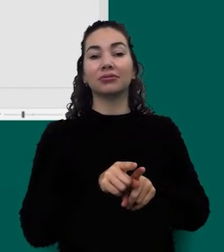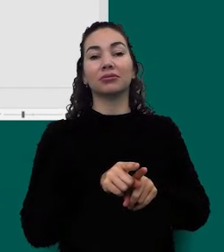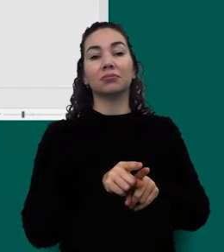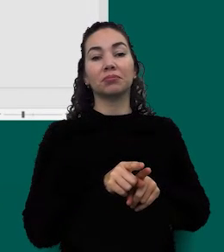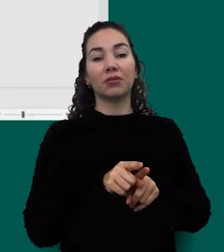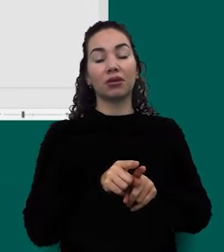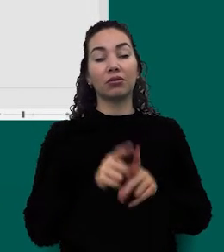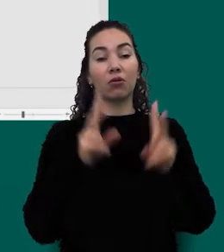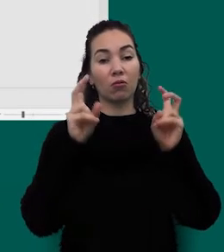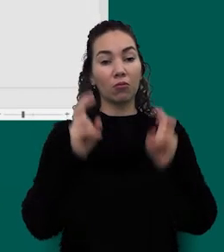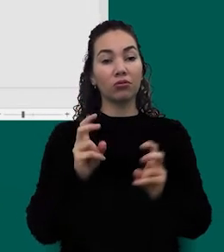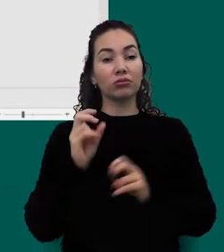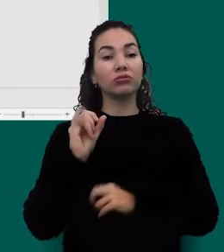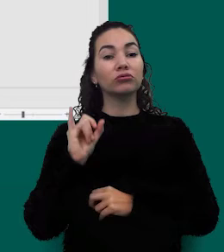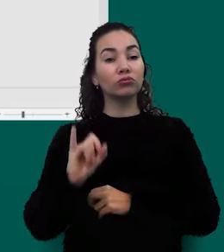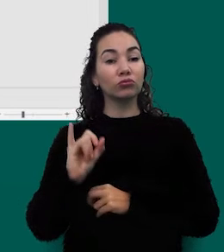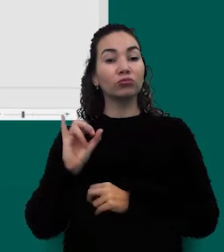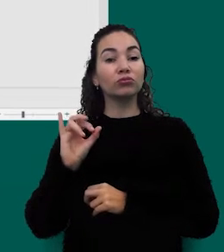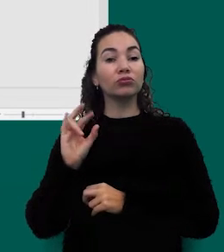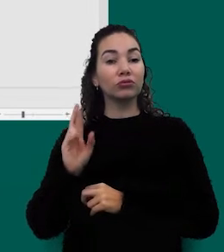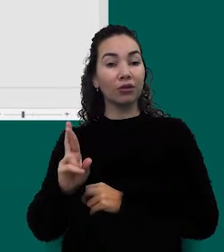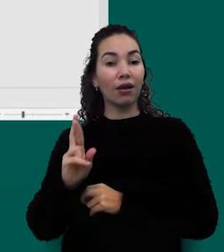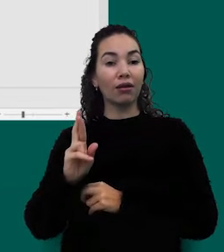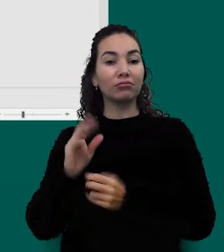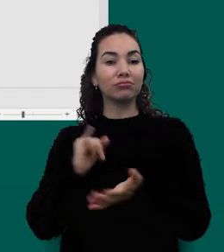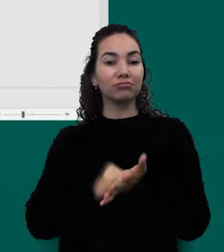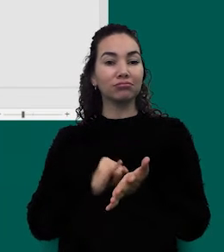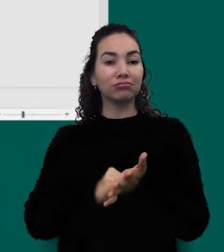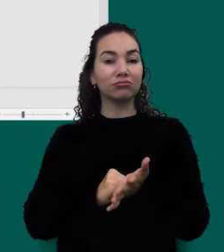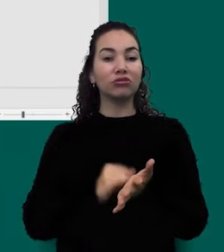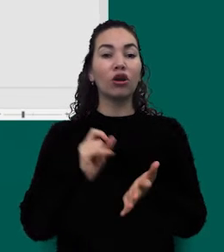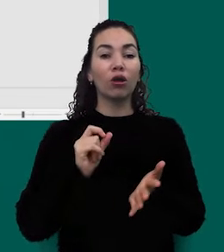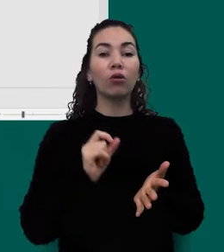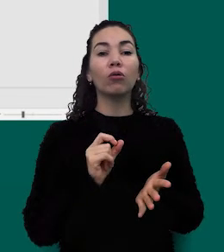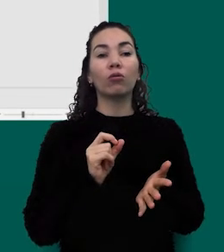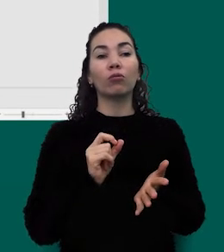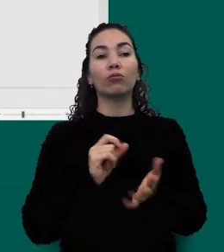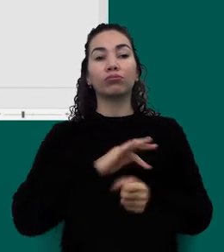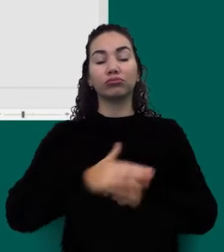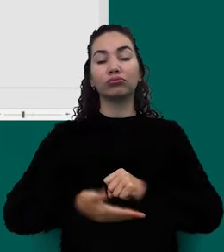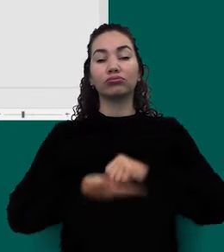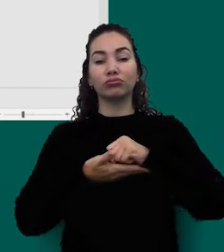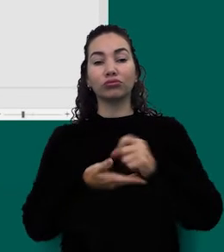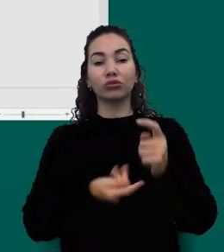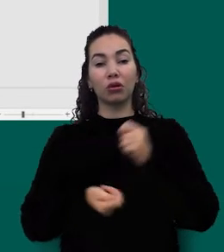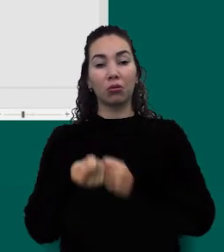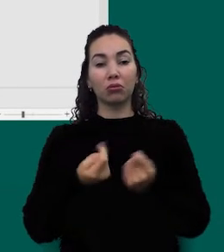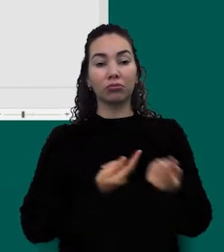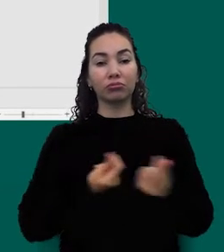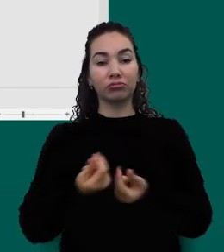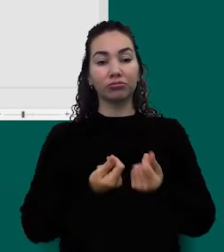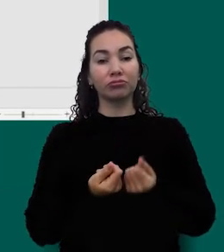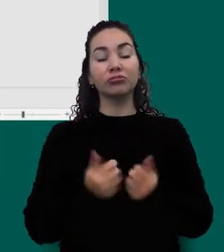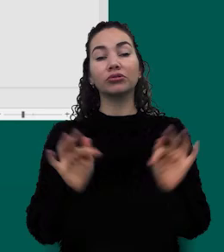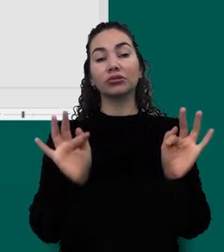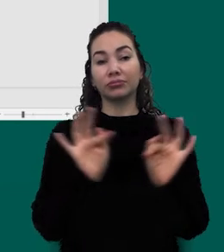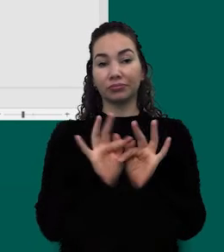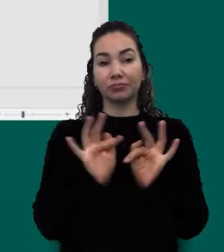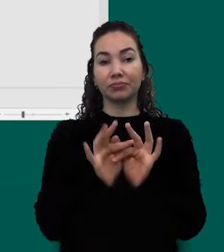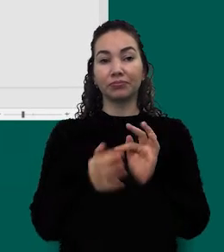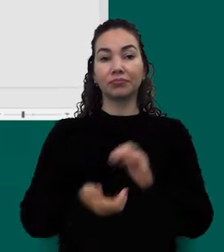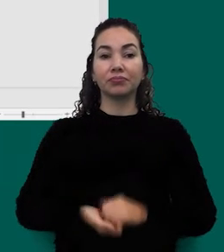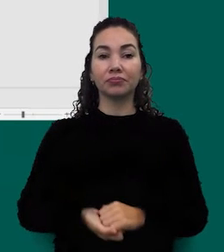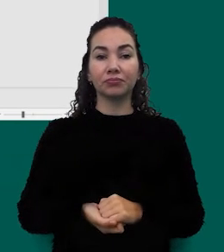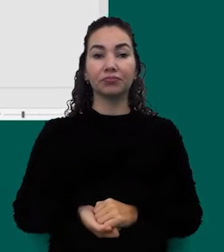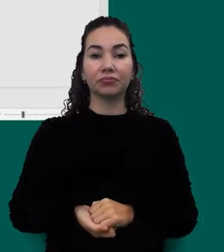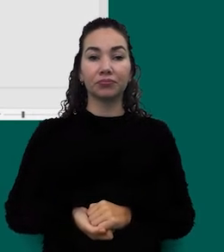então, imposto de renda à pessoa física. Uma demanda do projeto Sustentabilidade Econômica e Financeira da Universidade